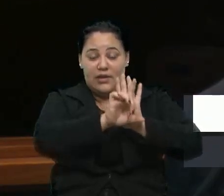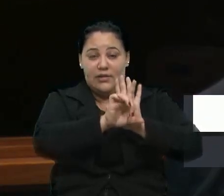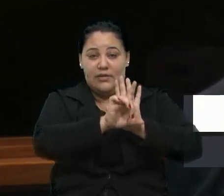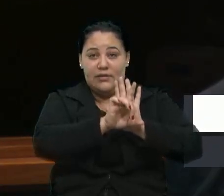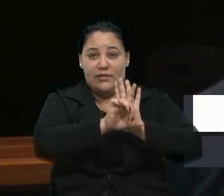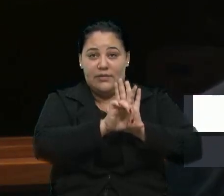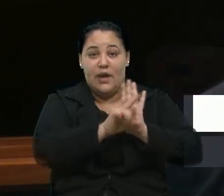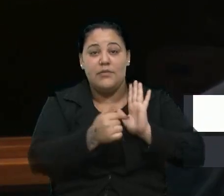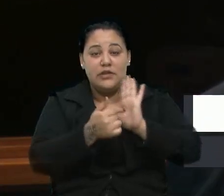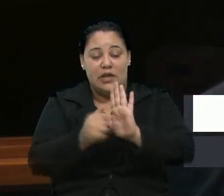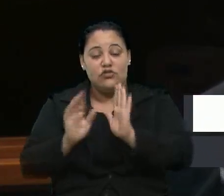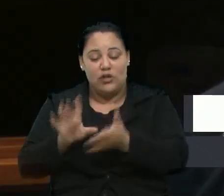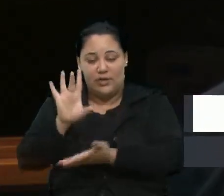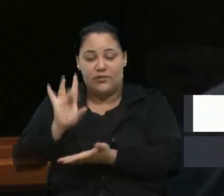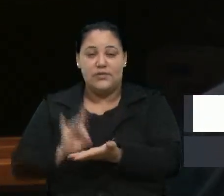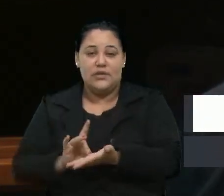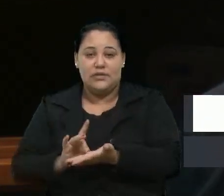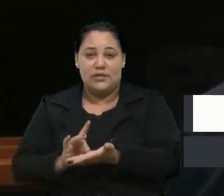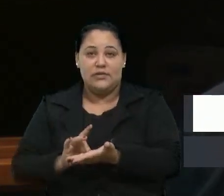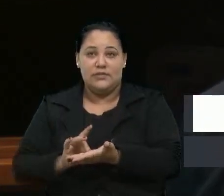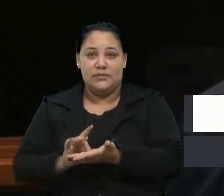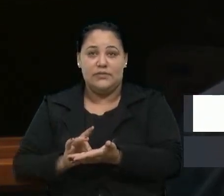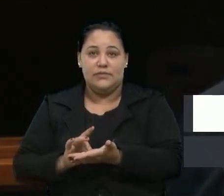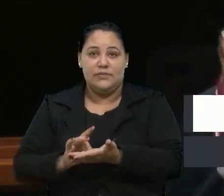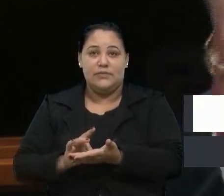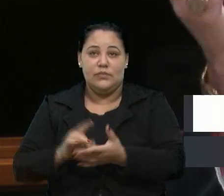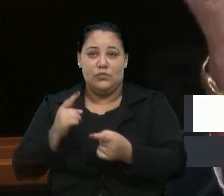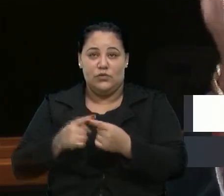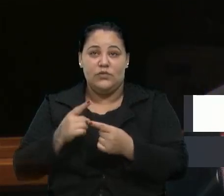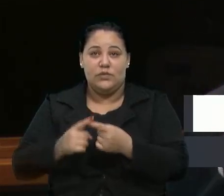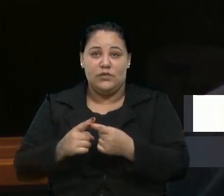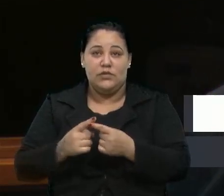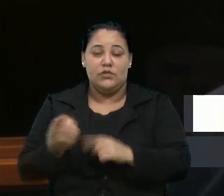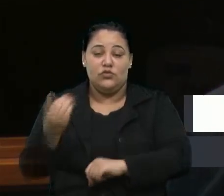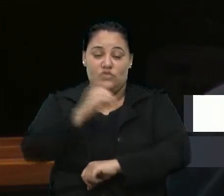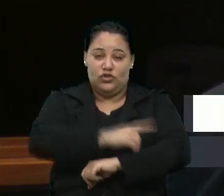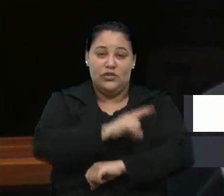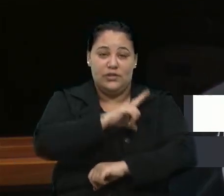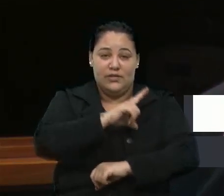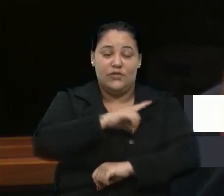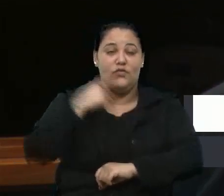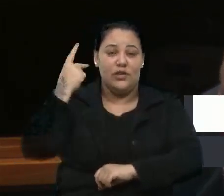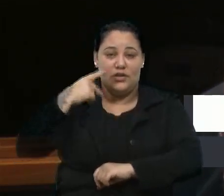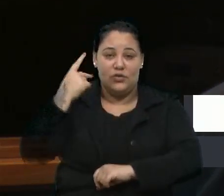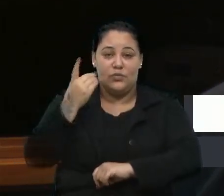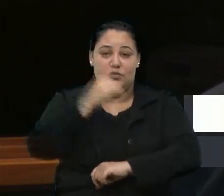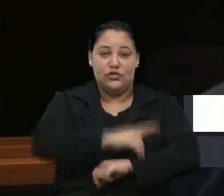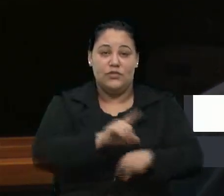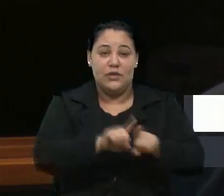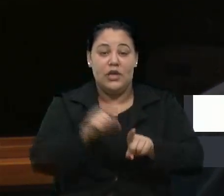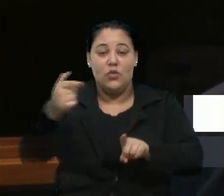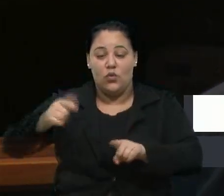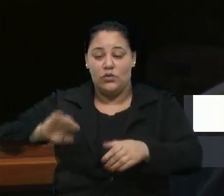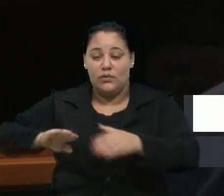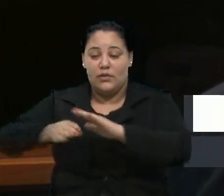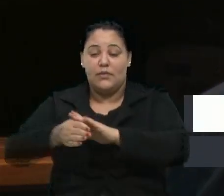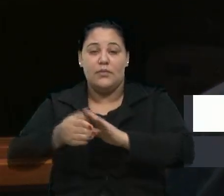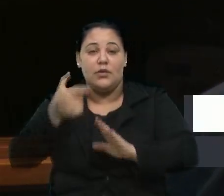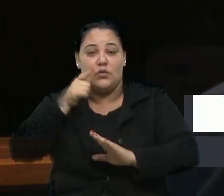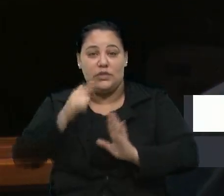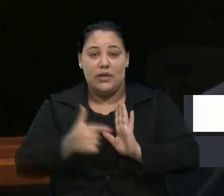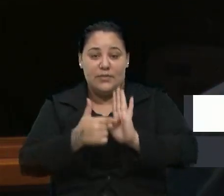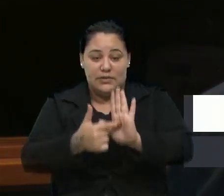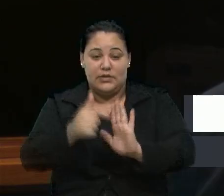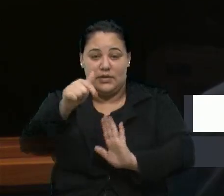foi protocolado aqui, fruto daquele debate, e um outro que nós estamos adequando para apresentação